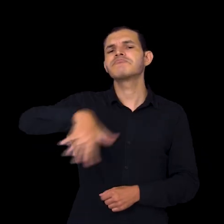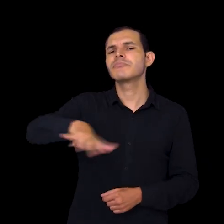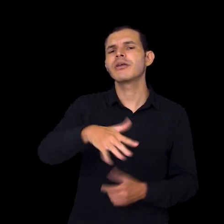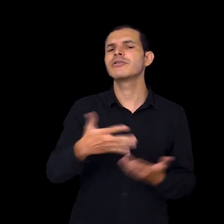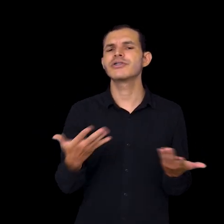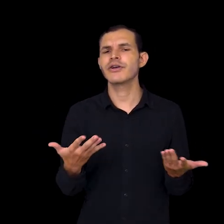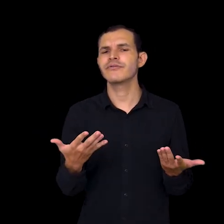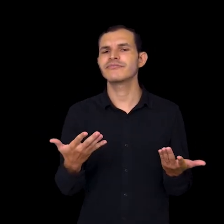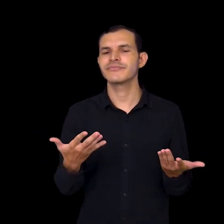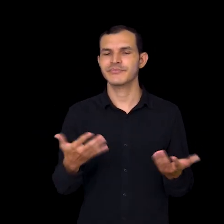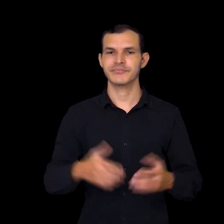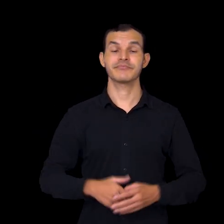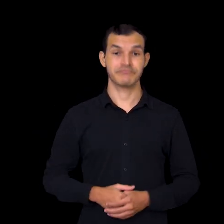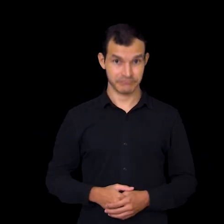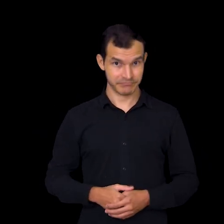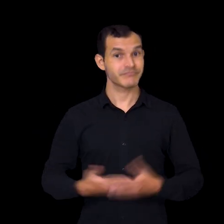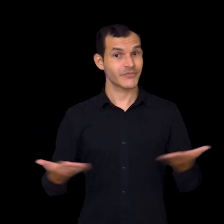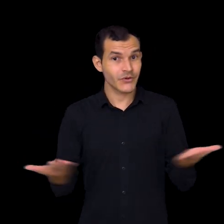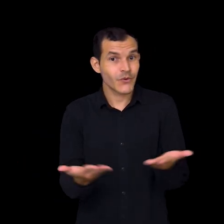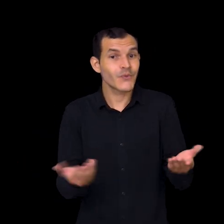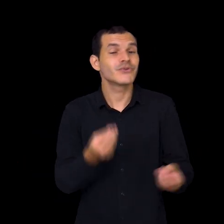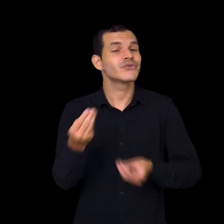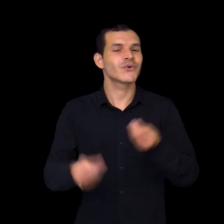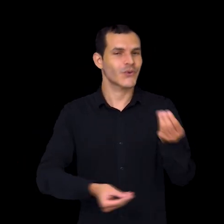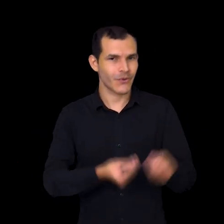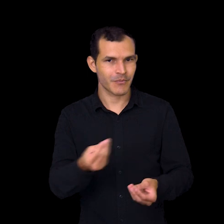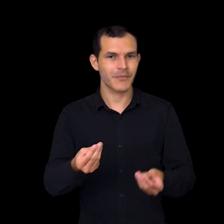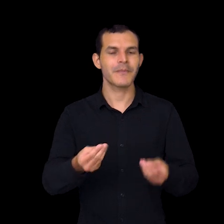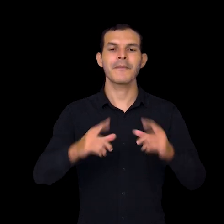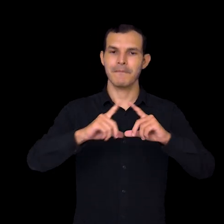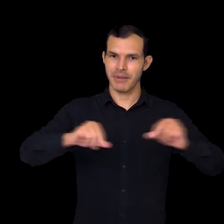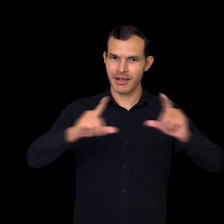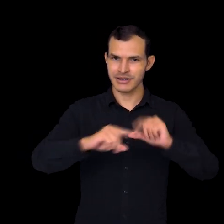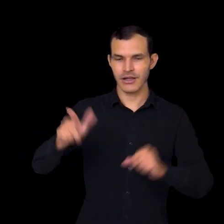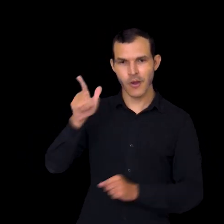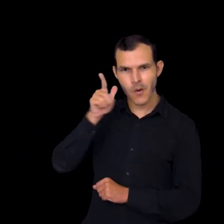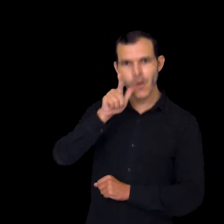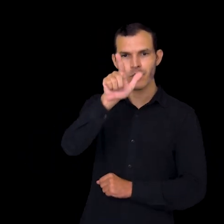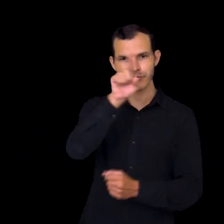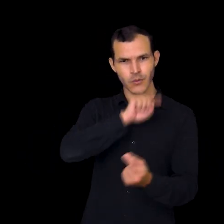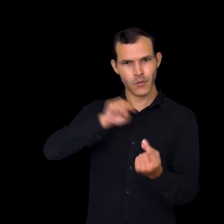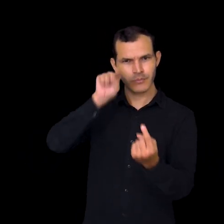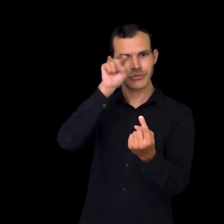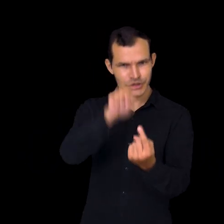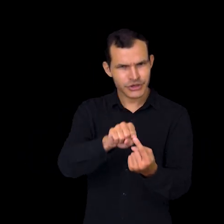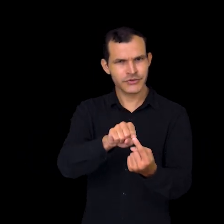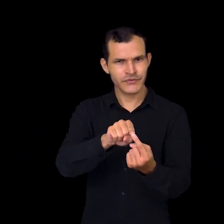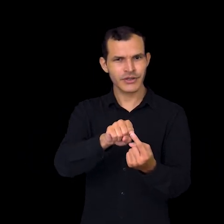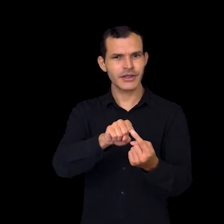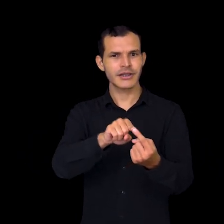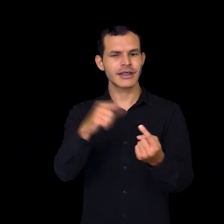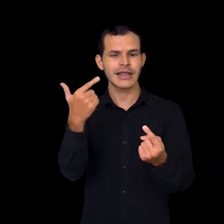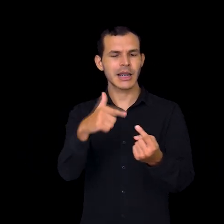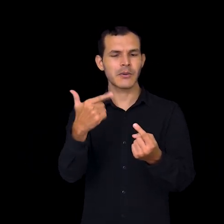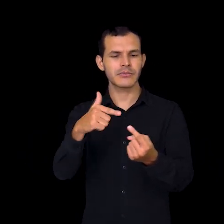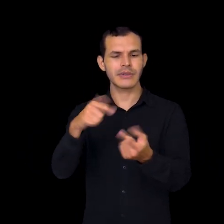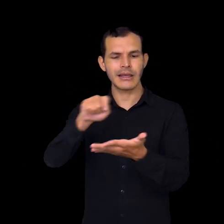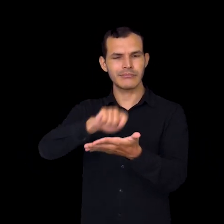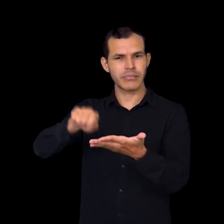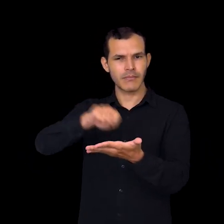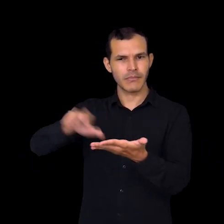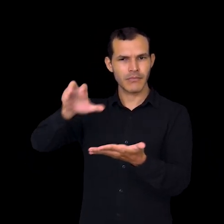Central? E hoje, como estamos? Brasília conseguiu cumprir a meta, não escrita,